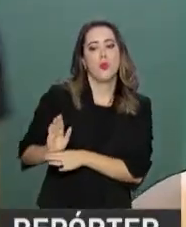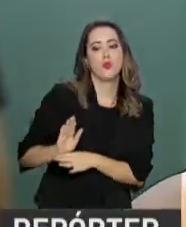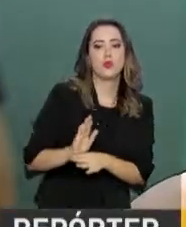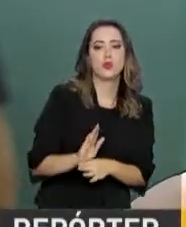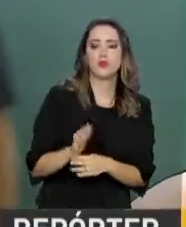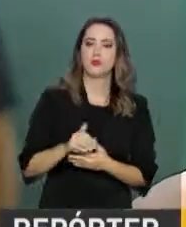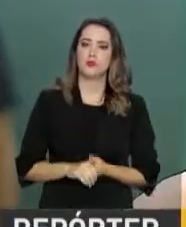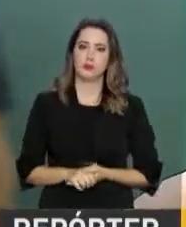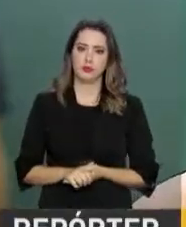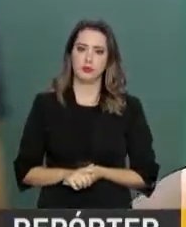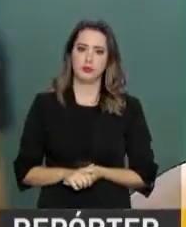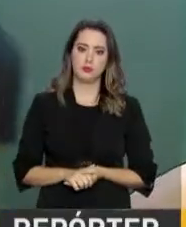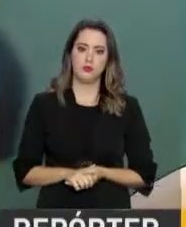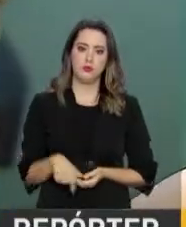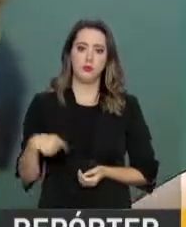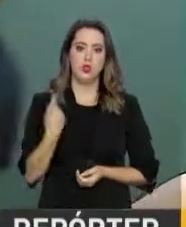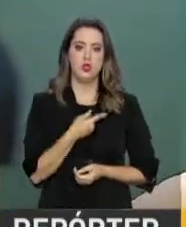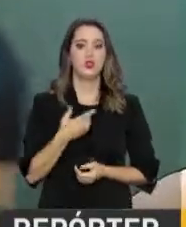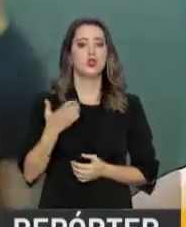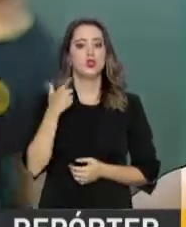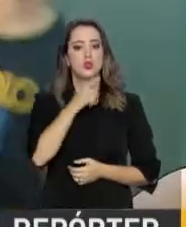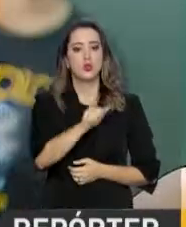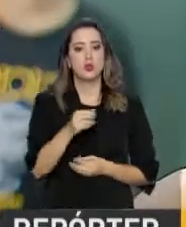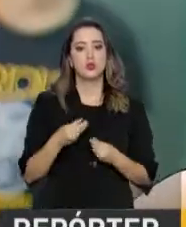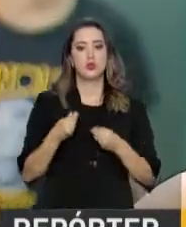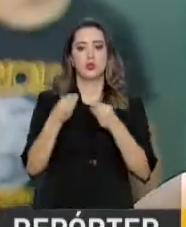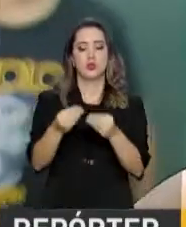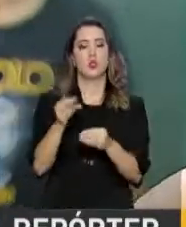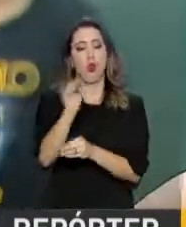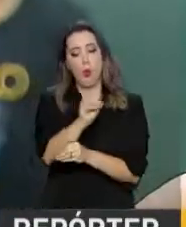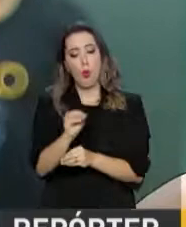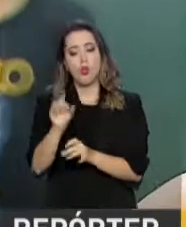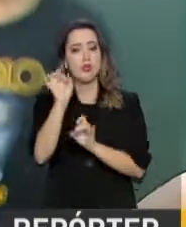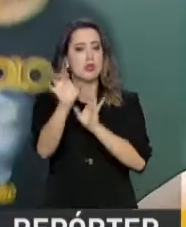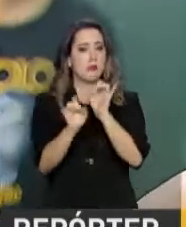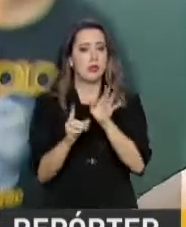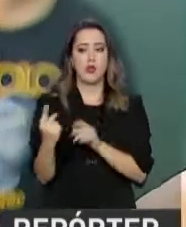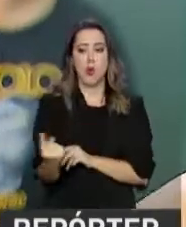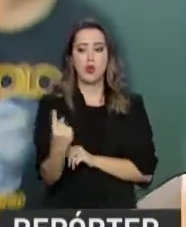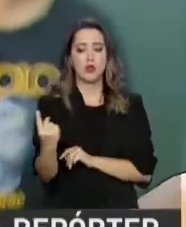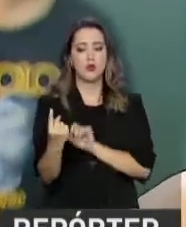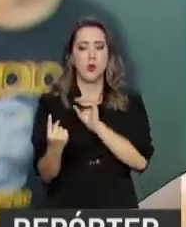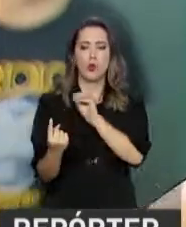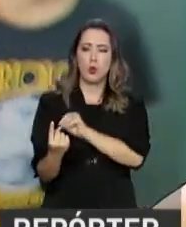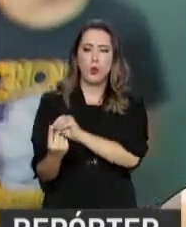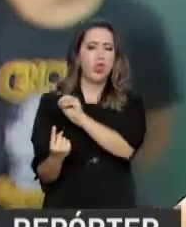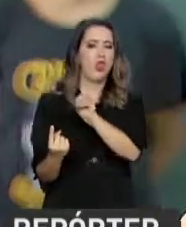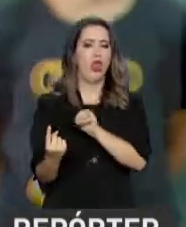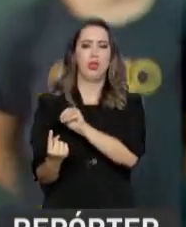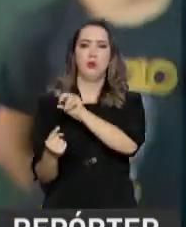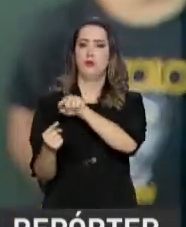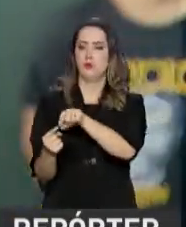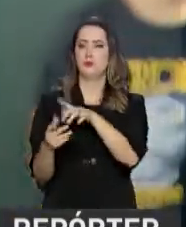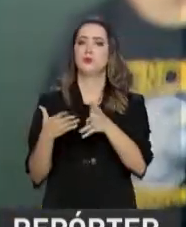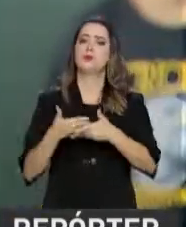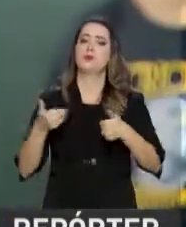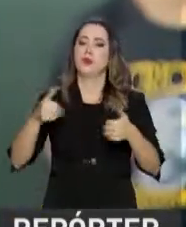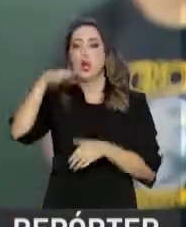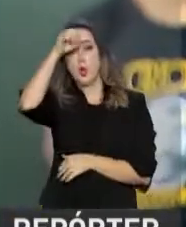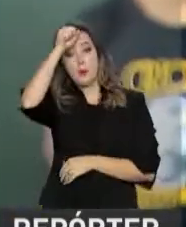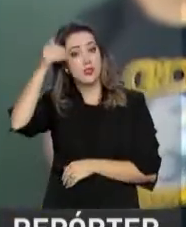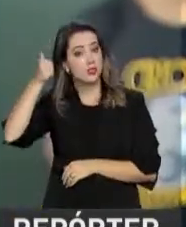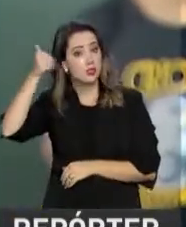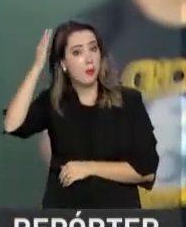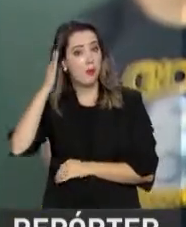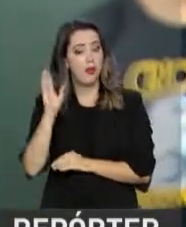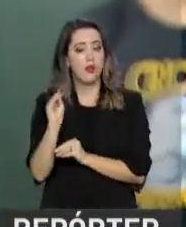dar um atendimento mais individualizado para o aluno a gente consegue fazer com que ele aprenda mais dá esse